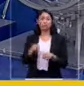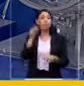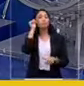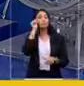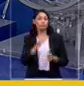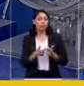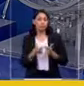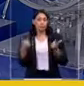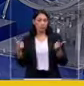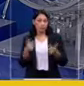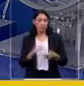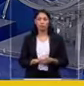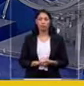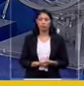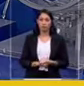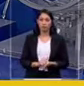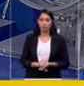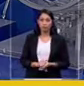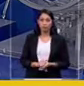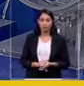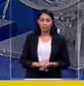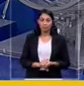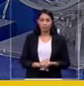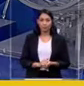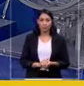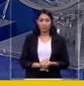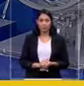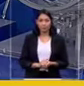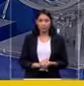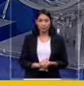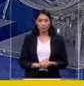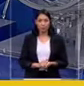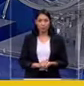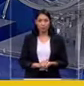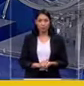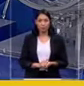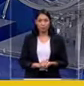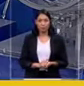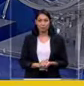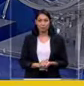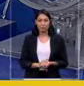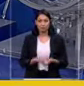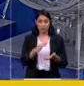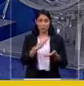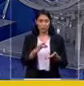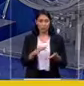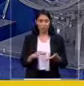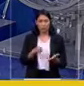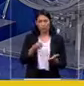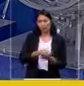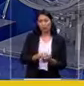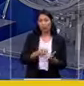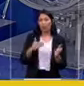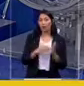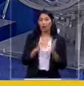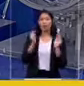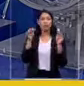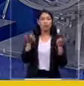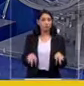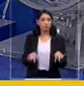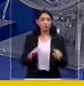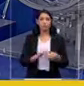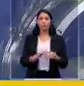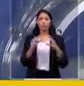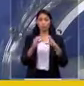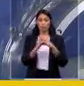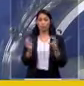Tainara. Tá na hora. Vamos saber se hoje é o seu dia de sorte. Confira sua aposta até o final. As bolas já estão